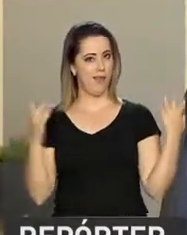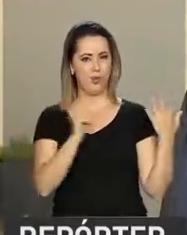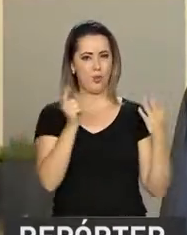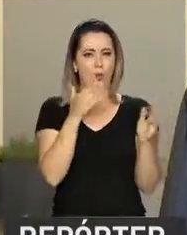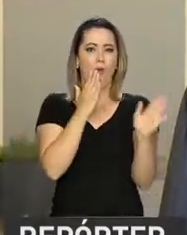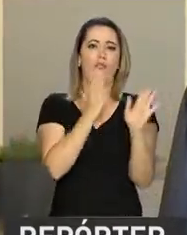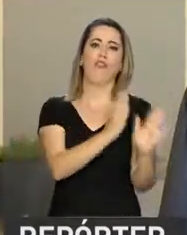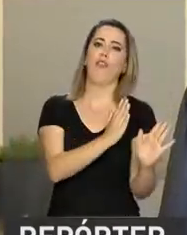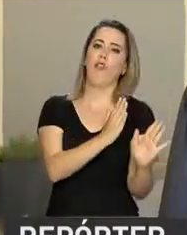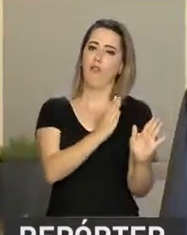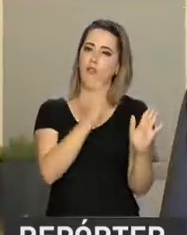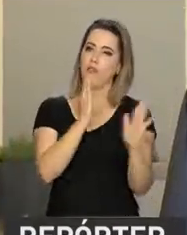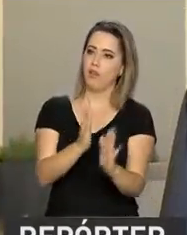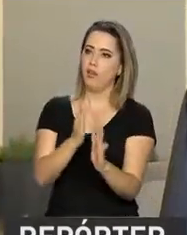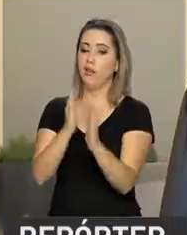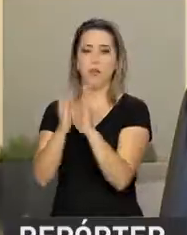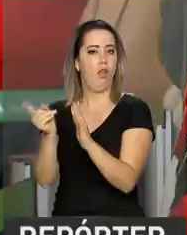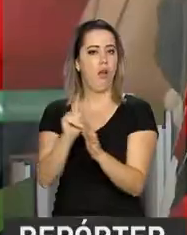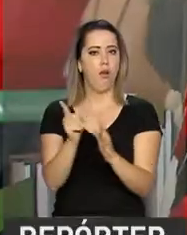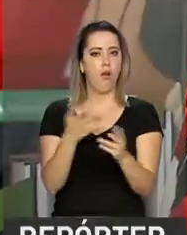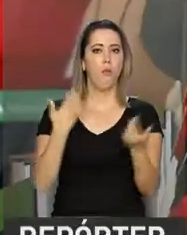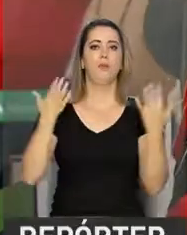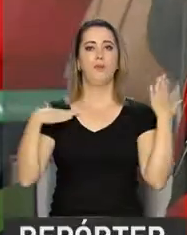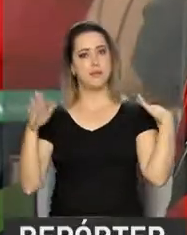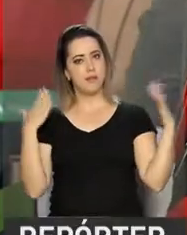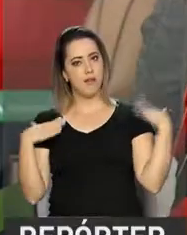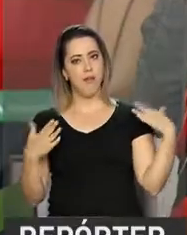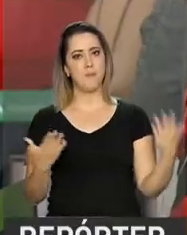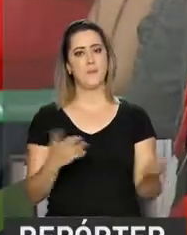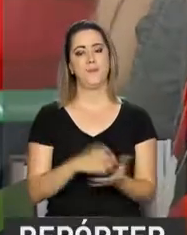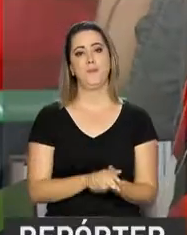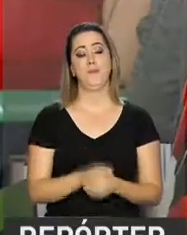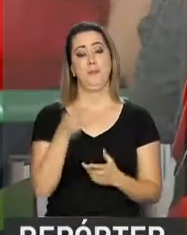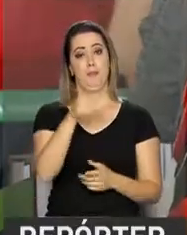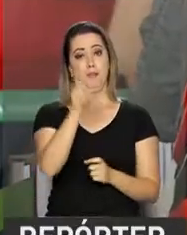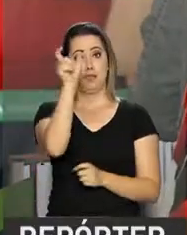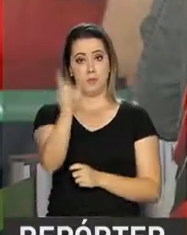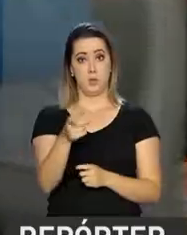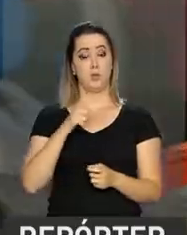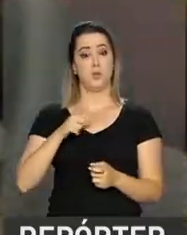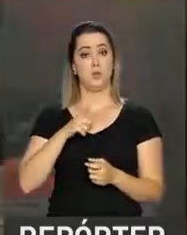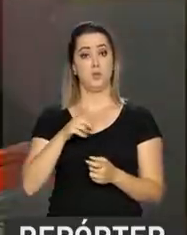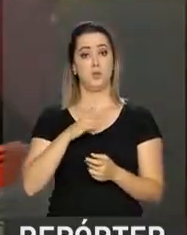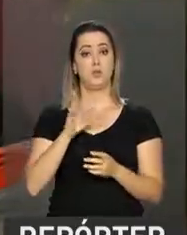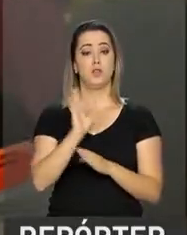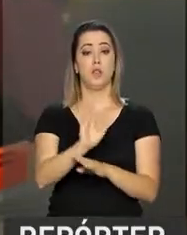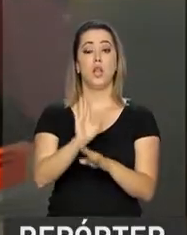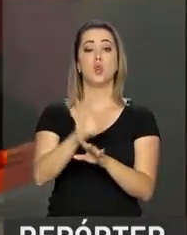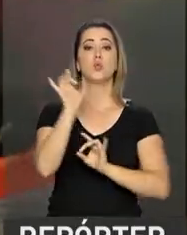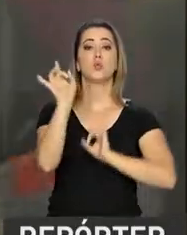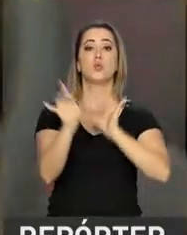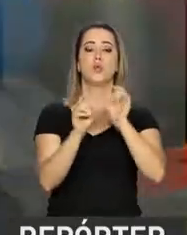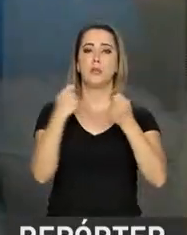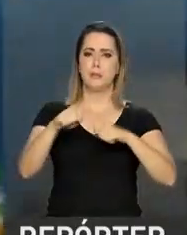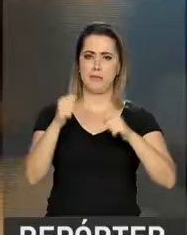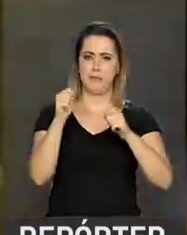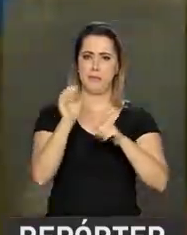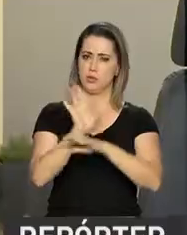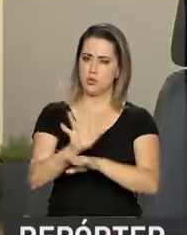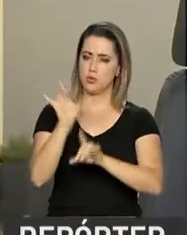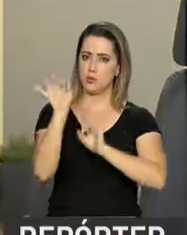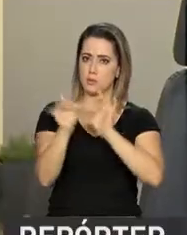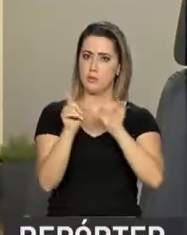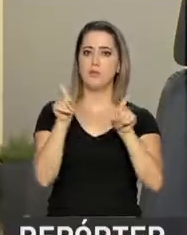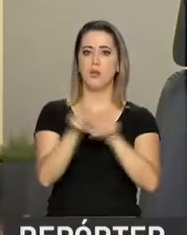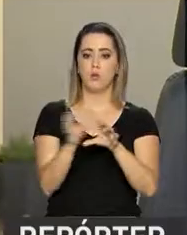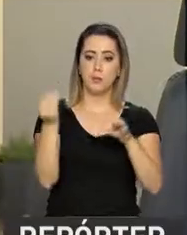sem abrirmos mão da segurança. O atendimento a passageiros com necessidades de assistência especial também está no plano.